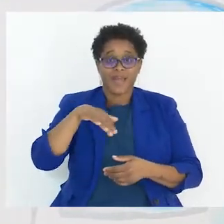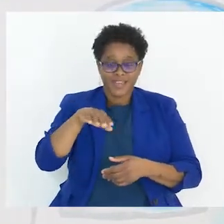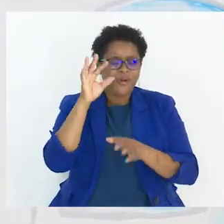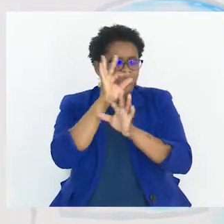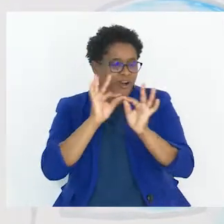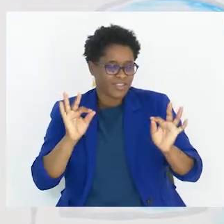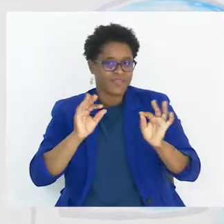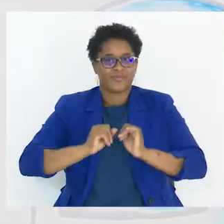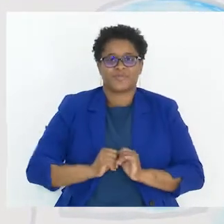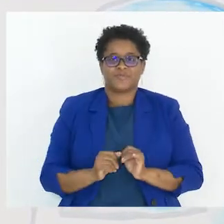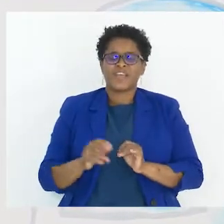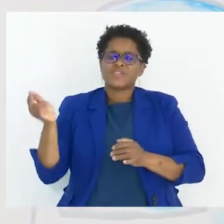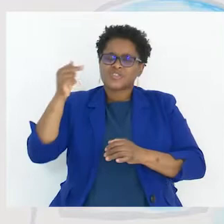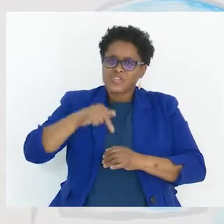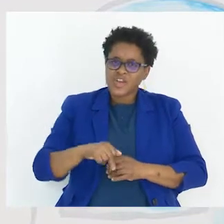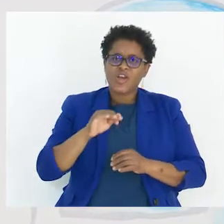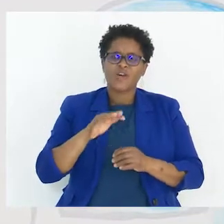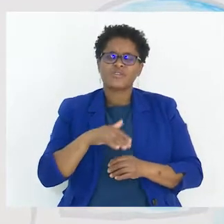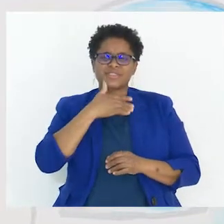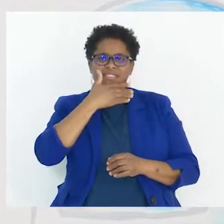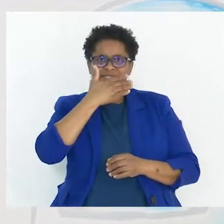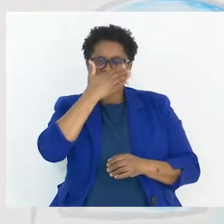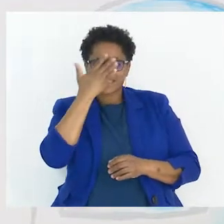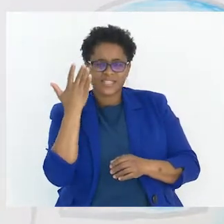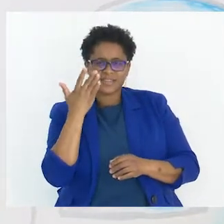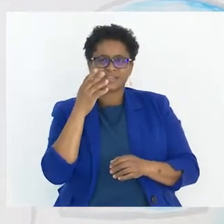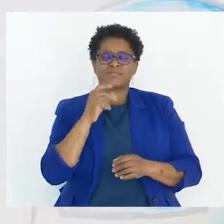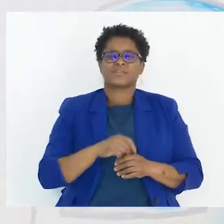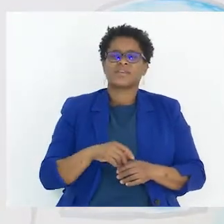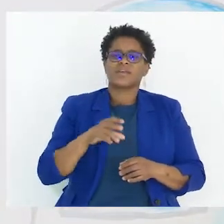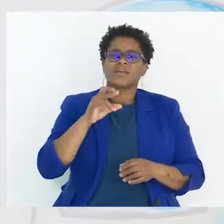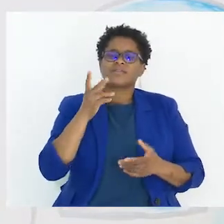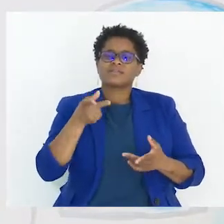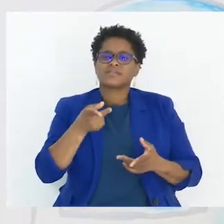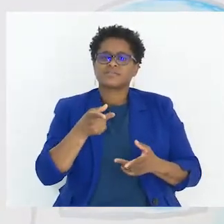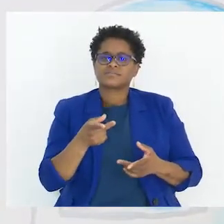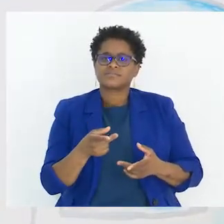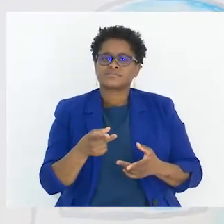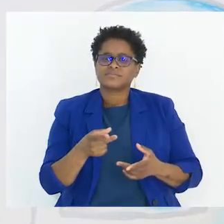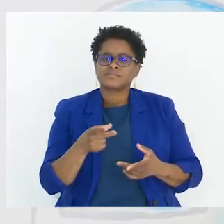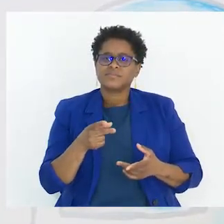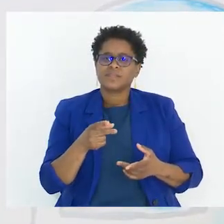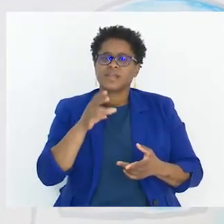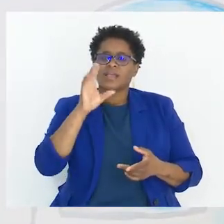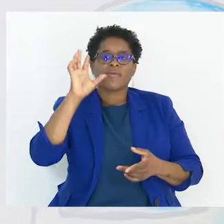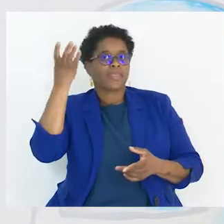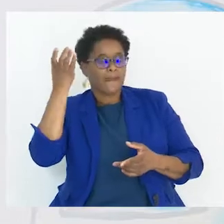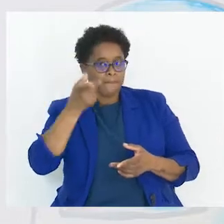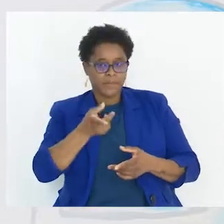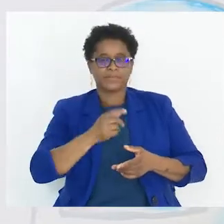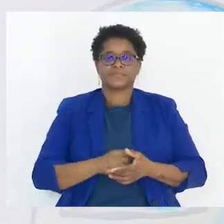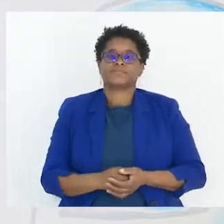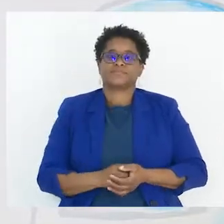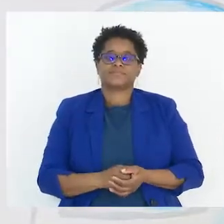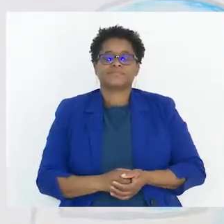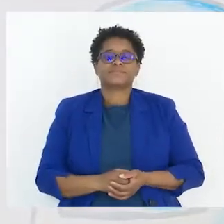E chegou amanhã. Amanhã está a indicar, obviamente, o tempo.